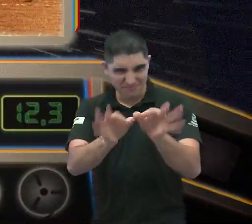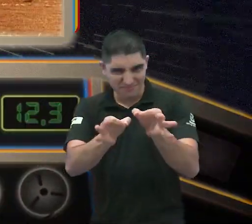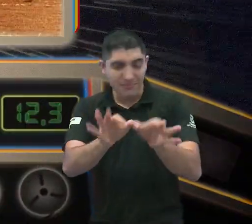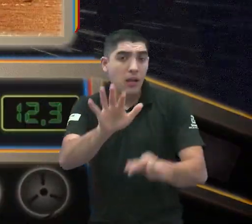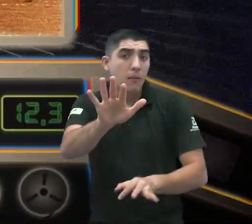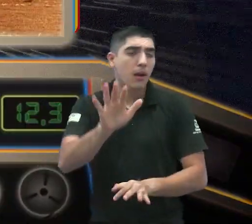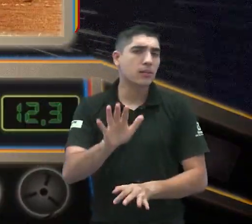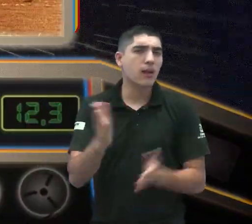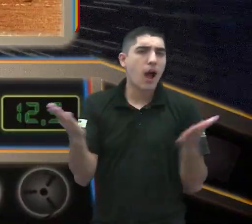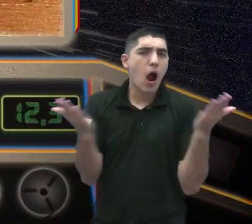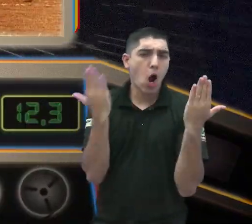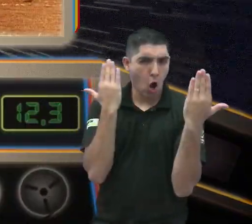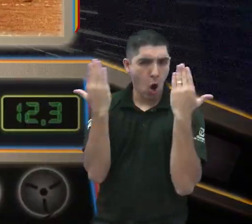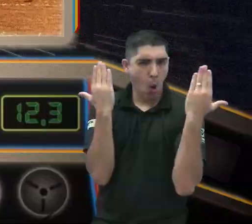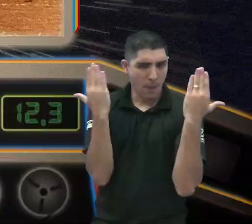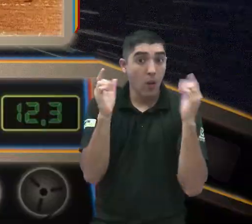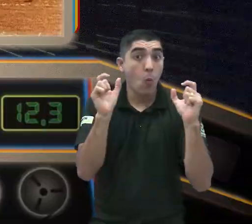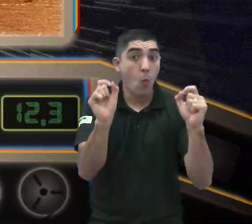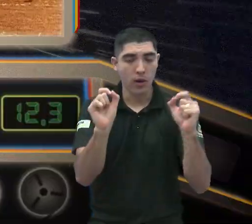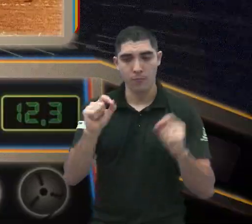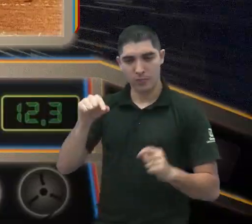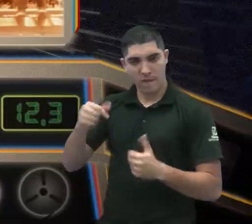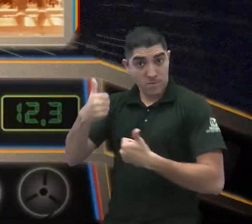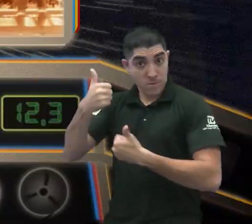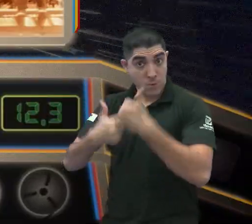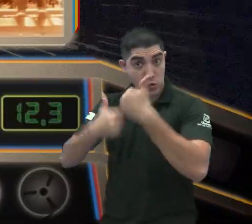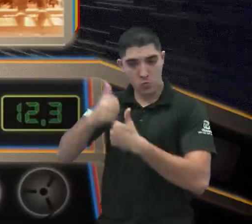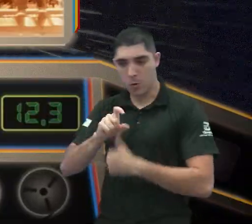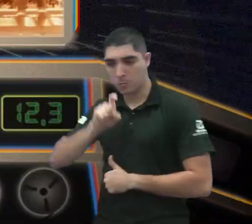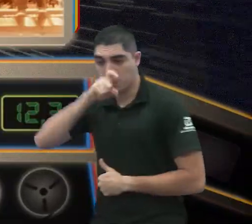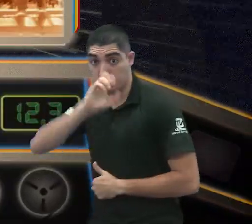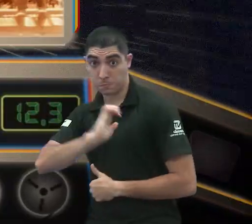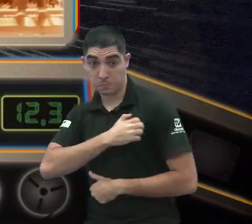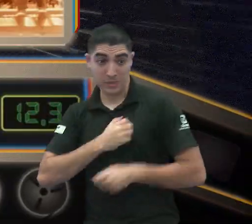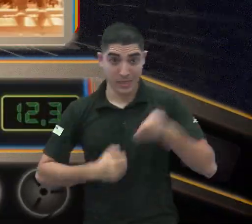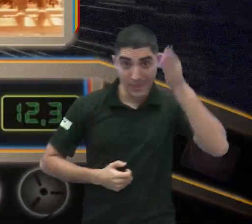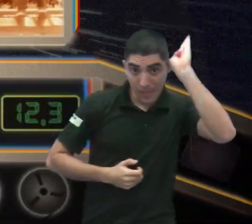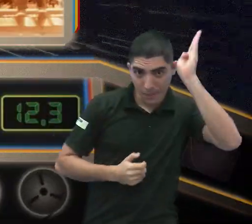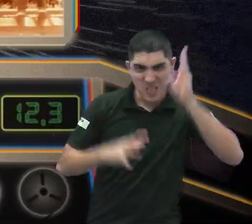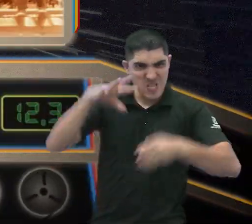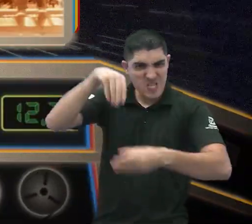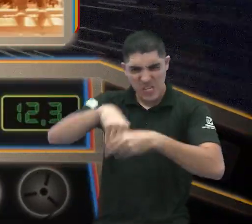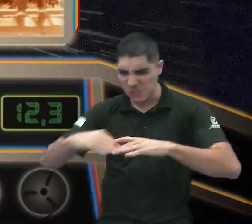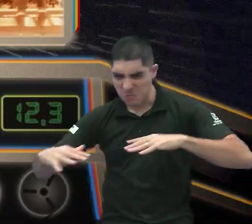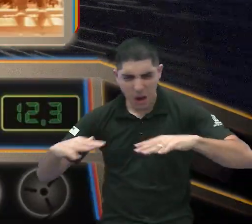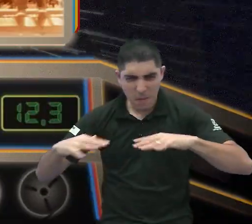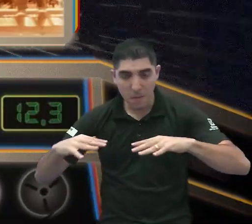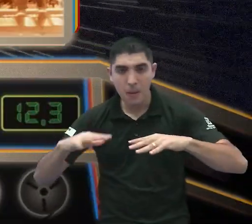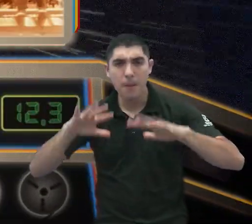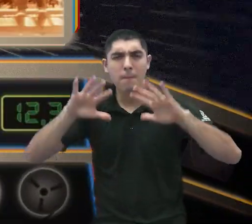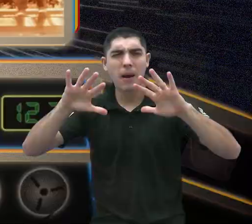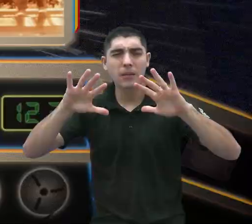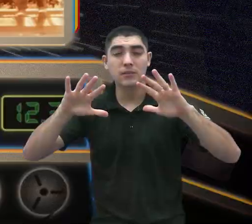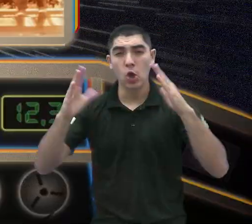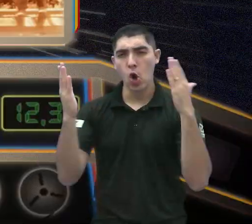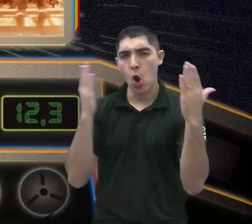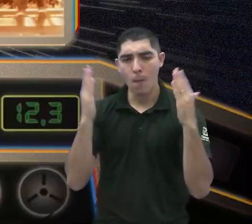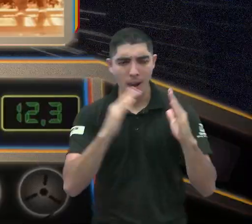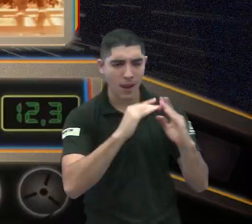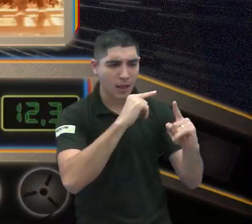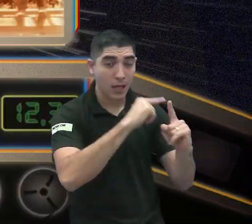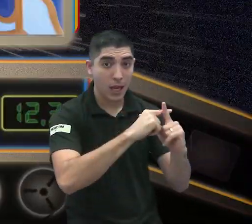do que acontece dentro dos gramados, a rivalidade entre as duas cidades passa bem longe do altar. Não